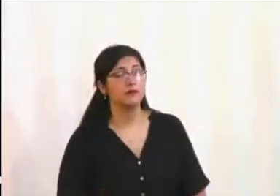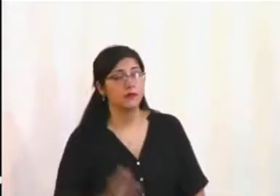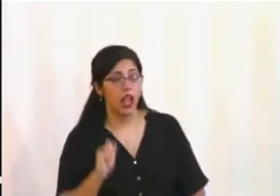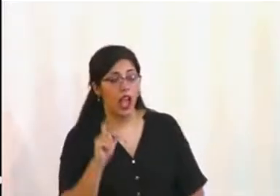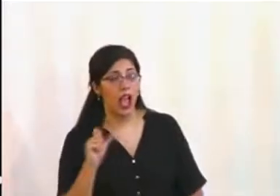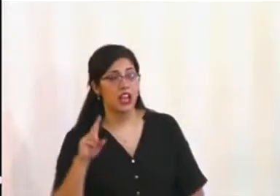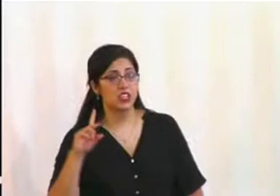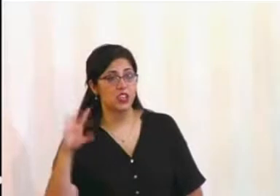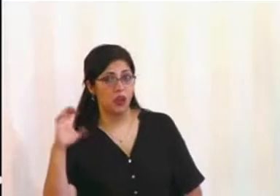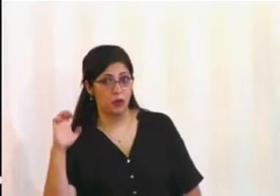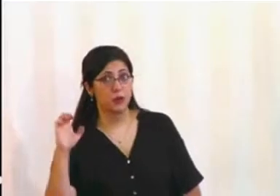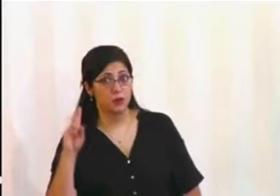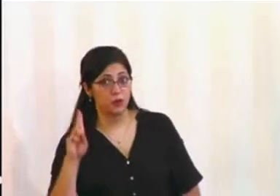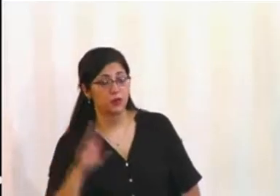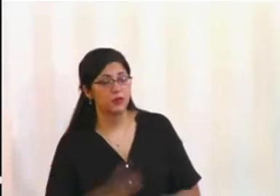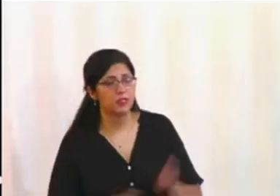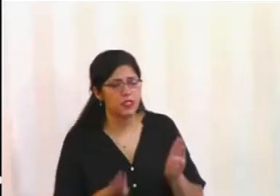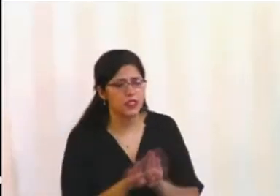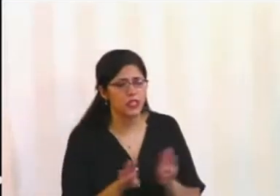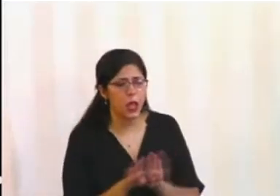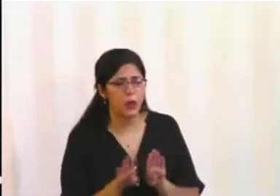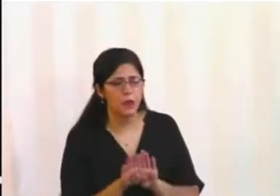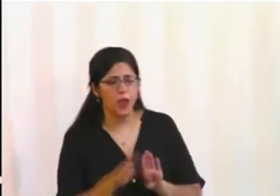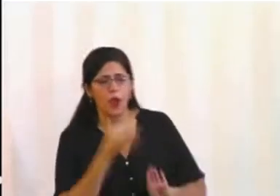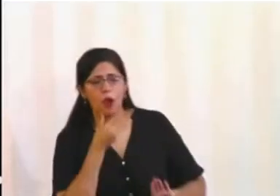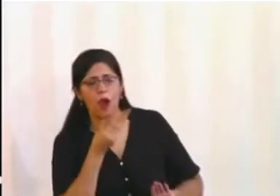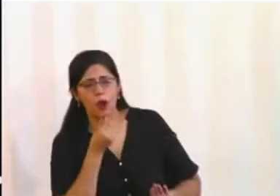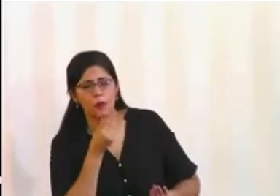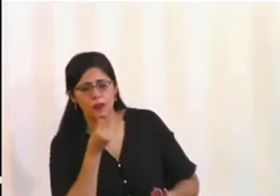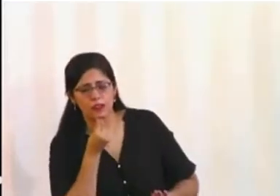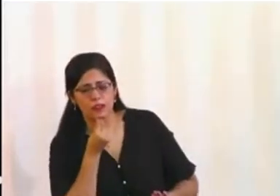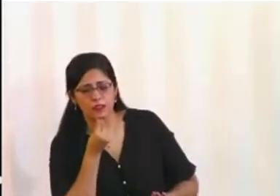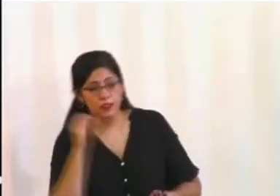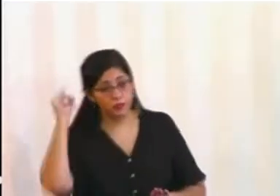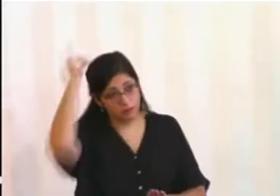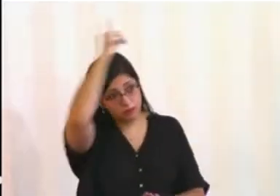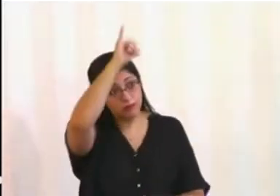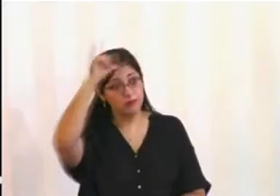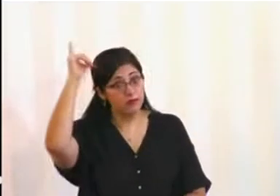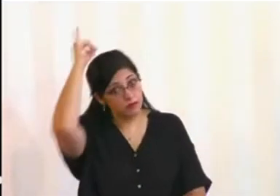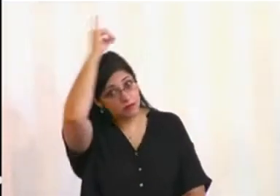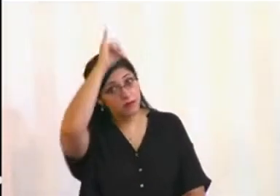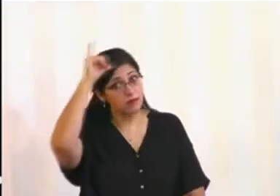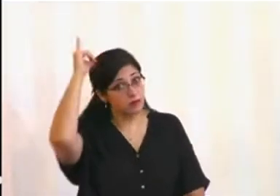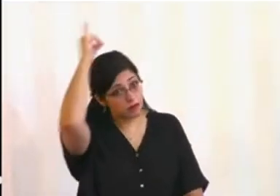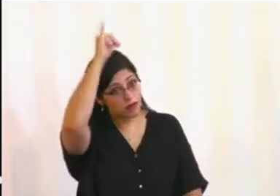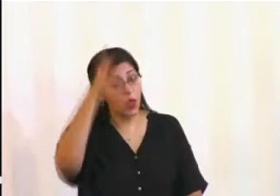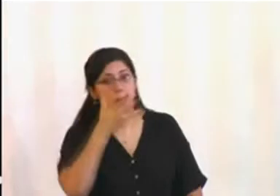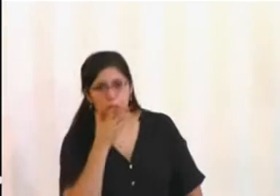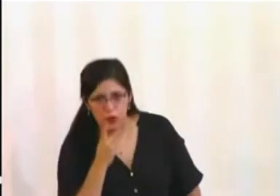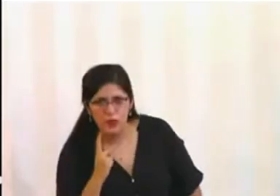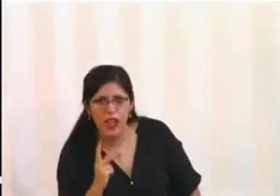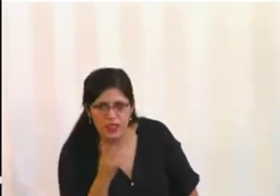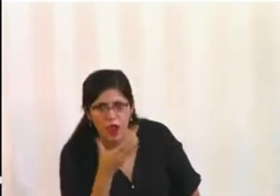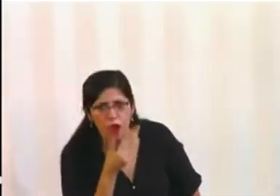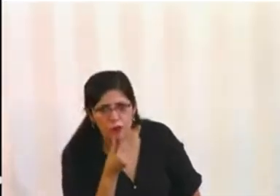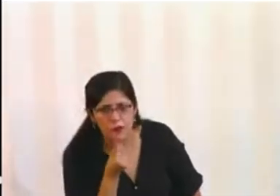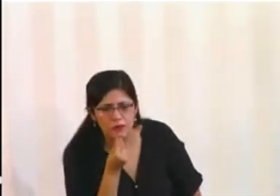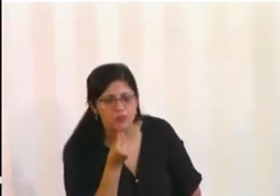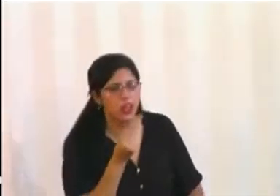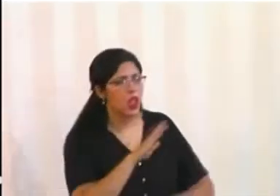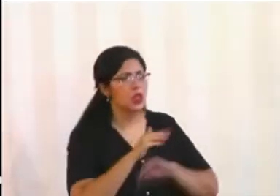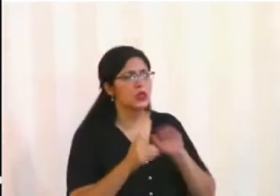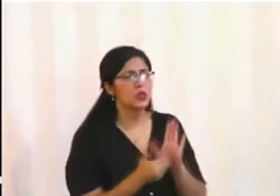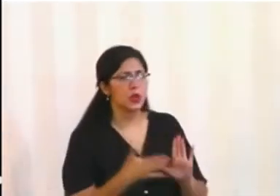de Safate, de Abel, Meolá, ungirás profeta em teu lugar. Quem escapar à espada de Azael,